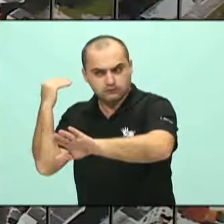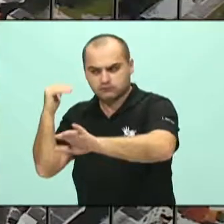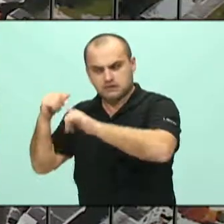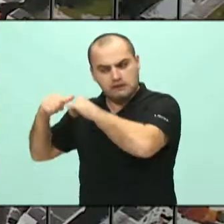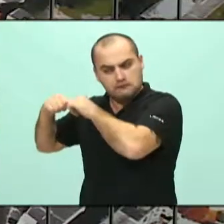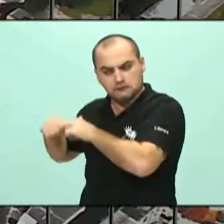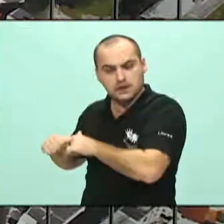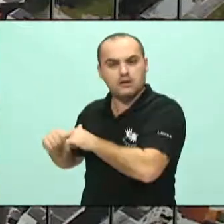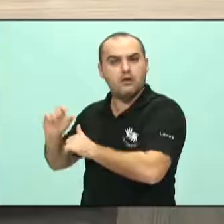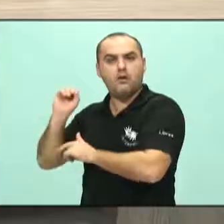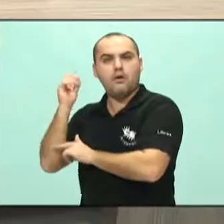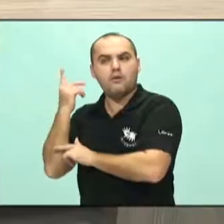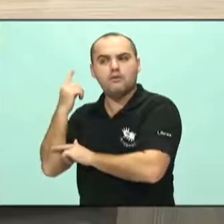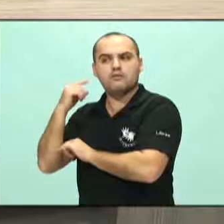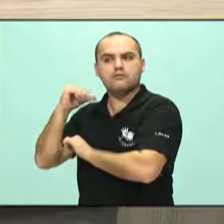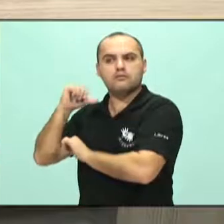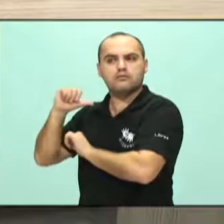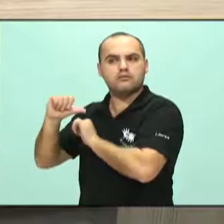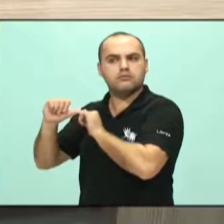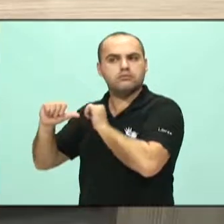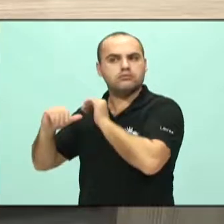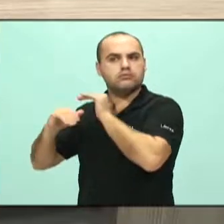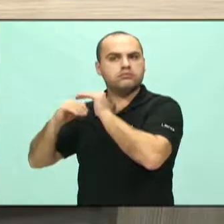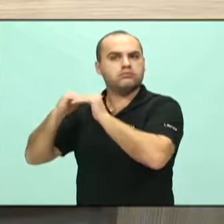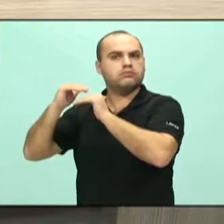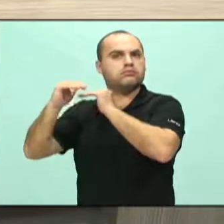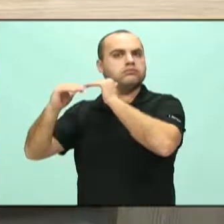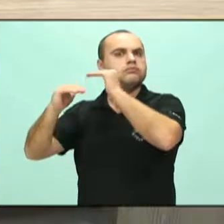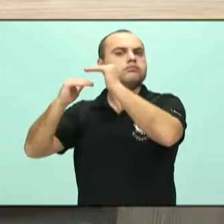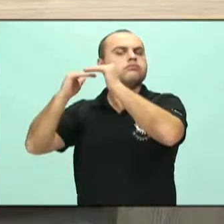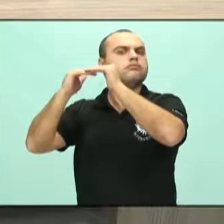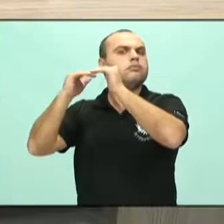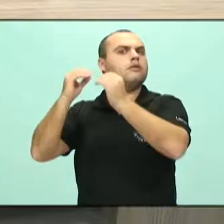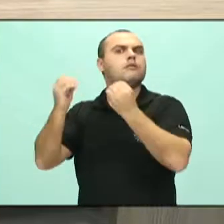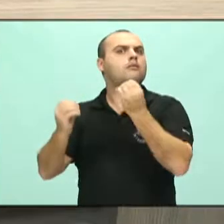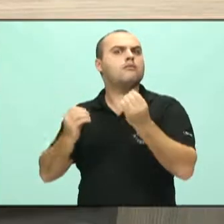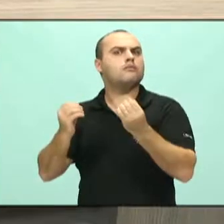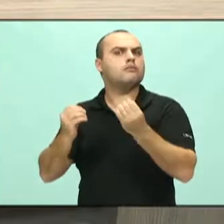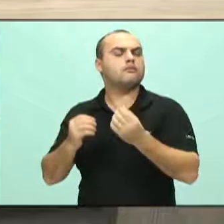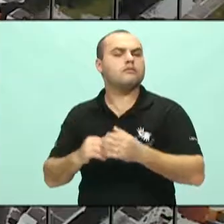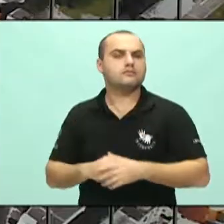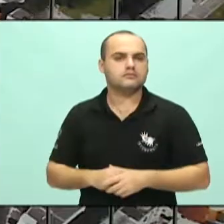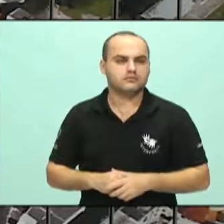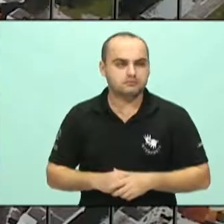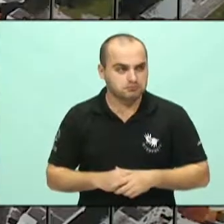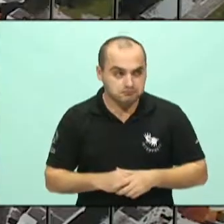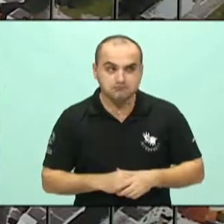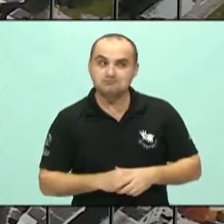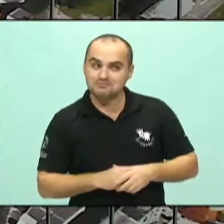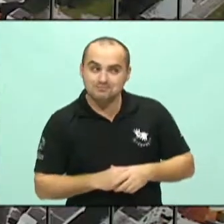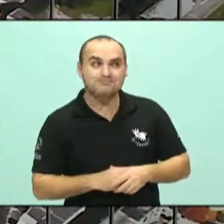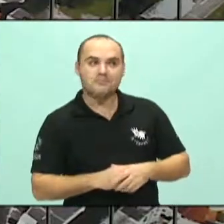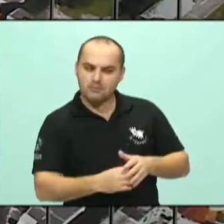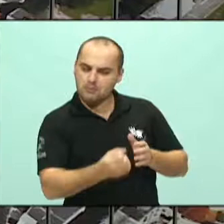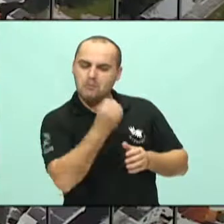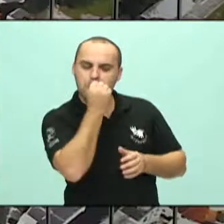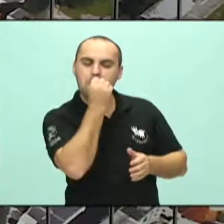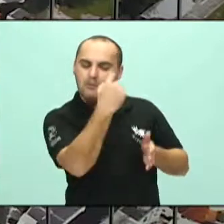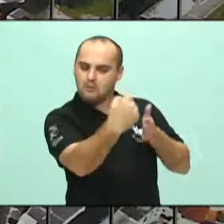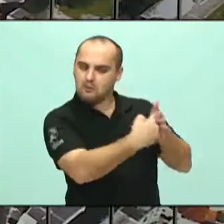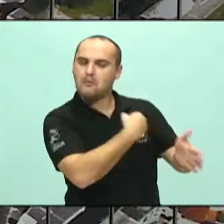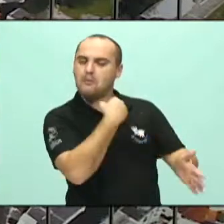dinâmica como uma ciência que avança a cada dia? Exatamente, muito boa a tua pergunta.